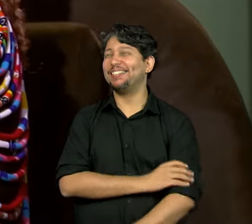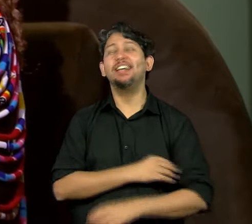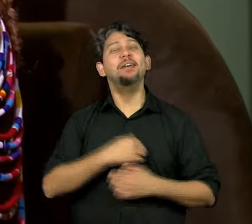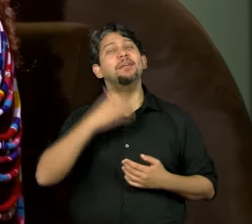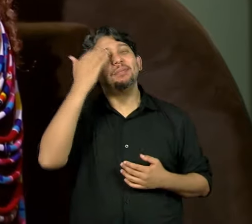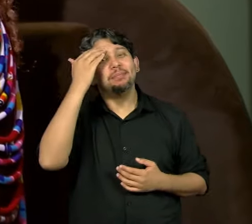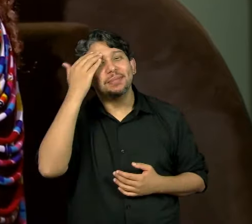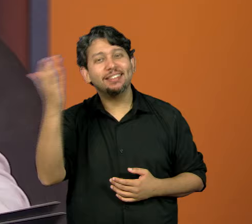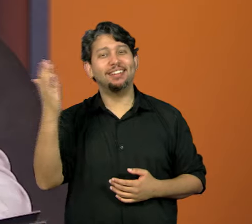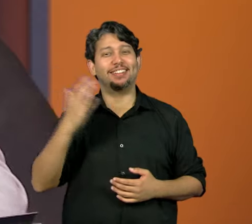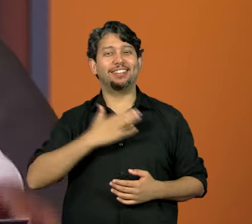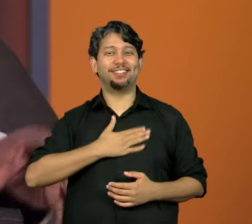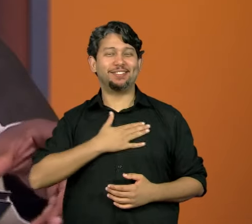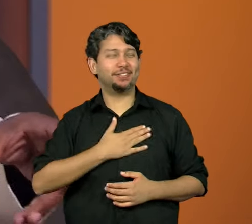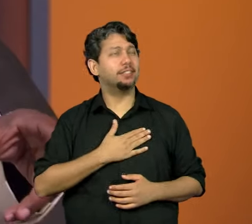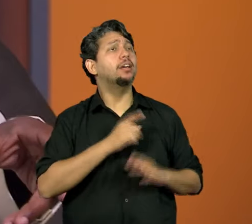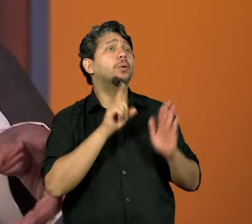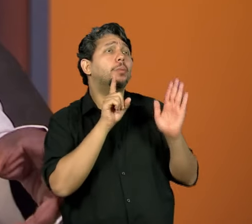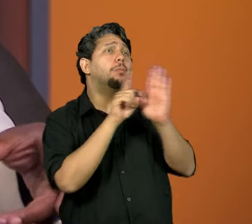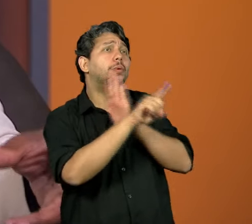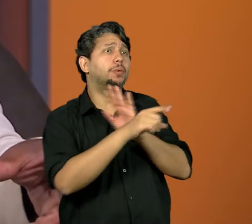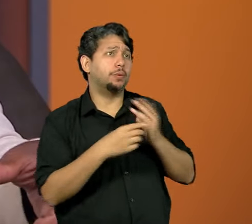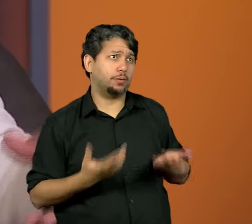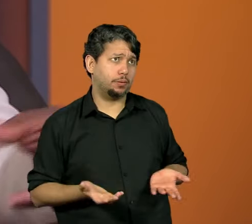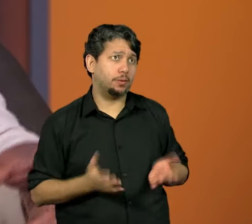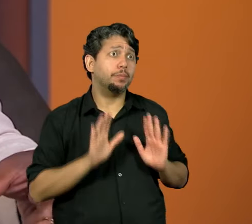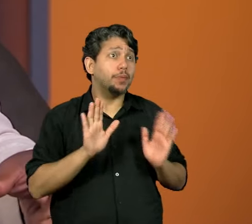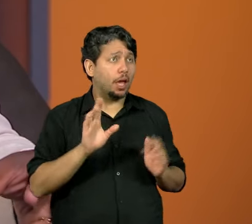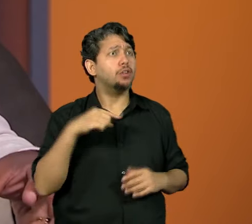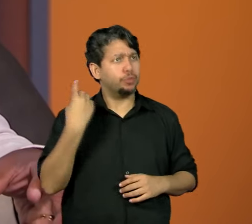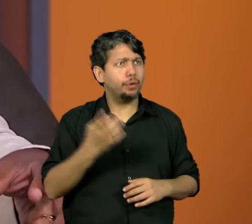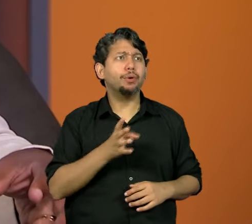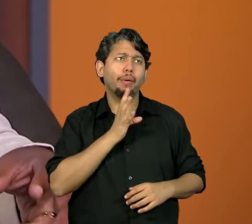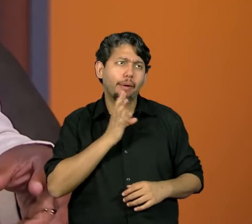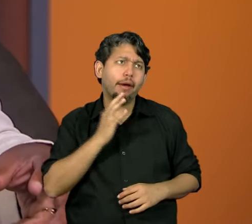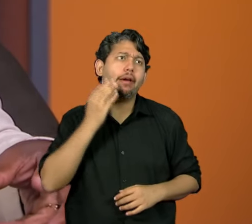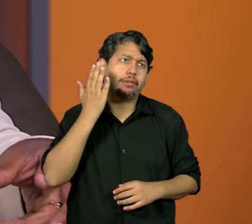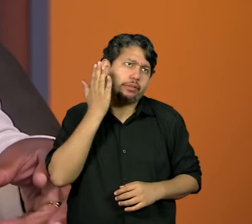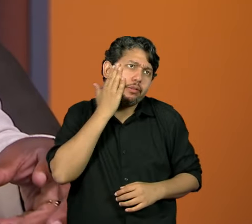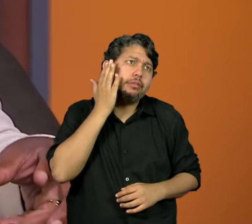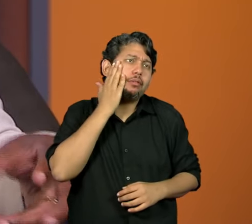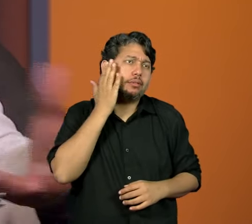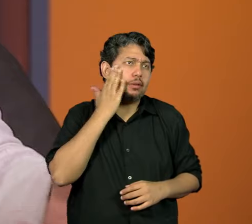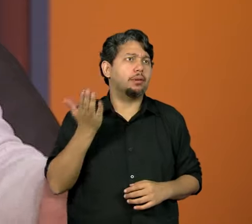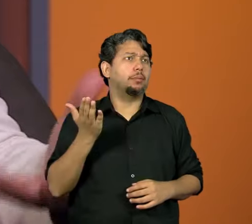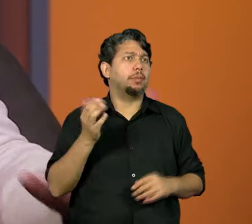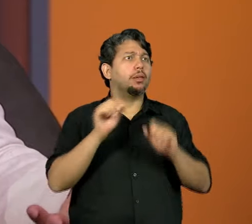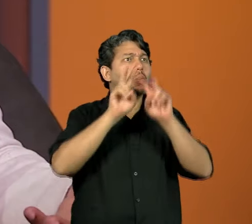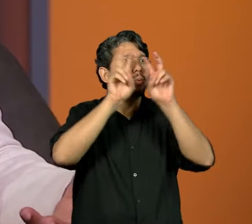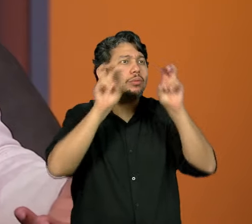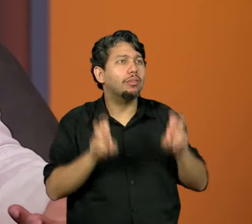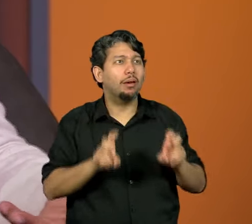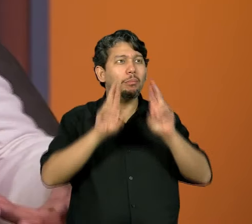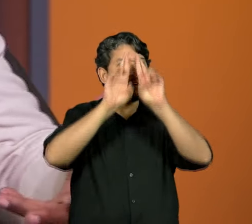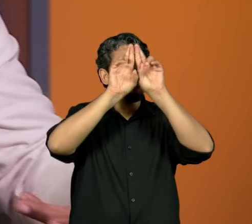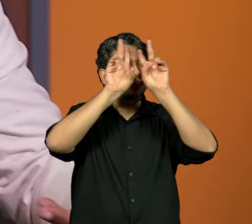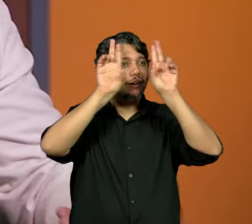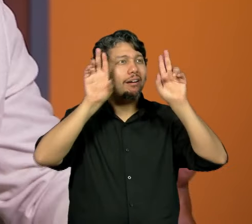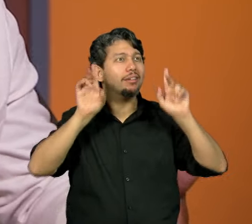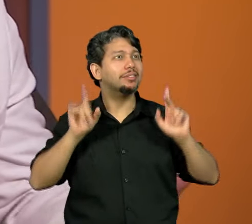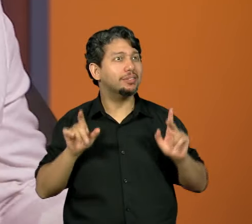pelo convite. Luísa, a gente, logicamente, tem conhecimento que esse tema, essa agenda, está